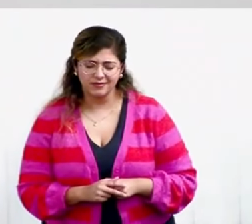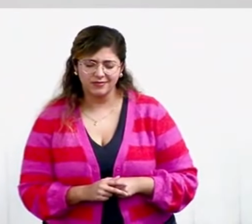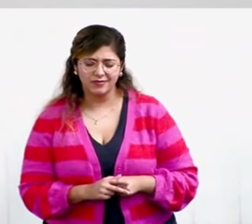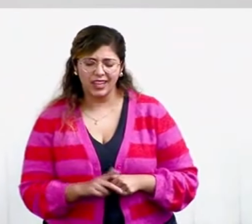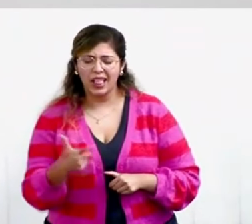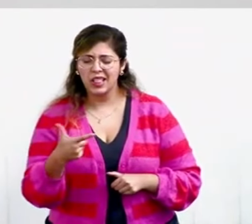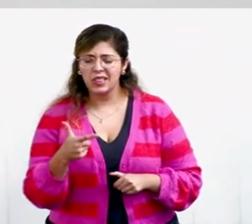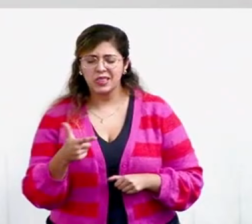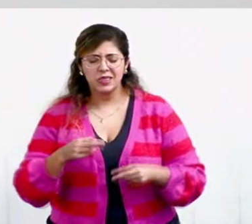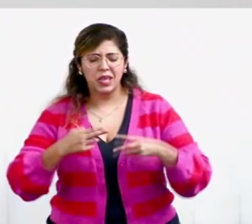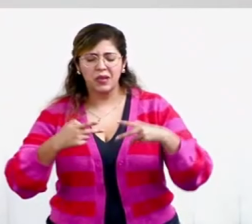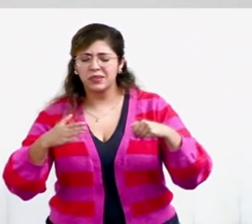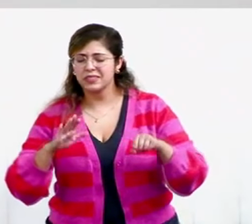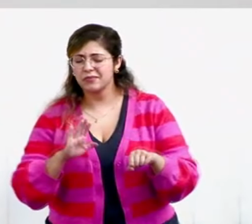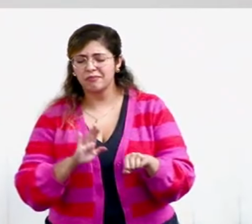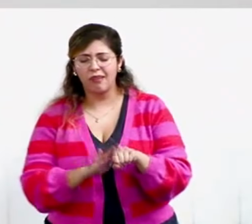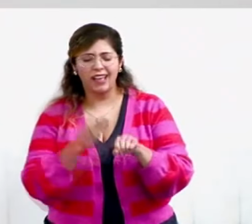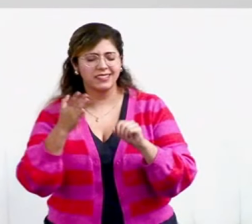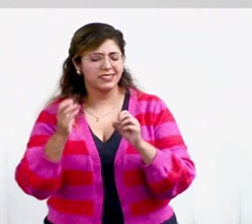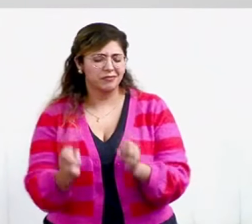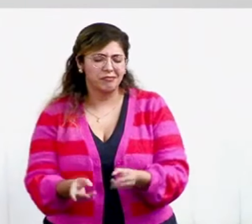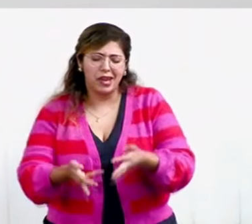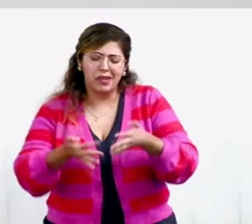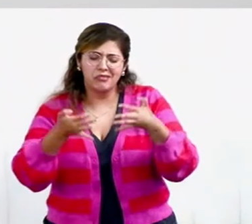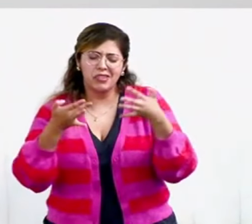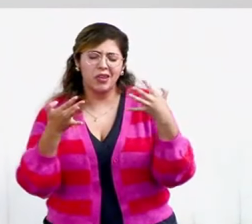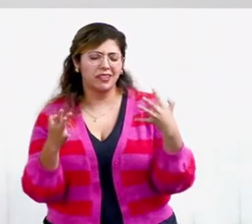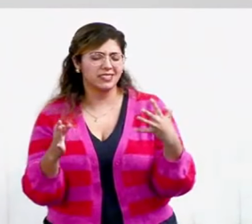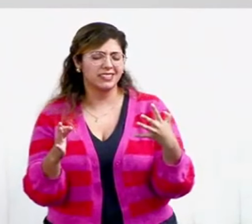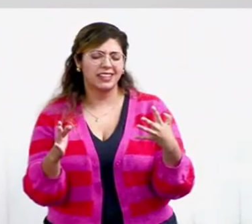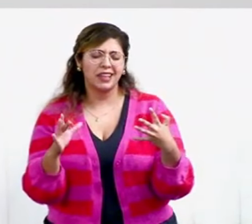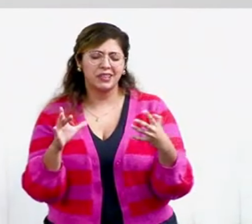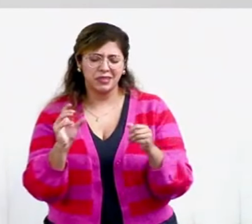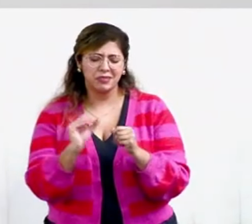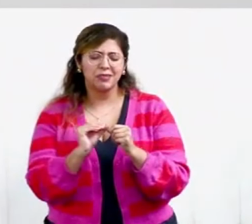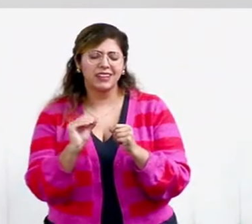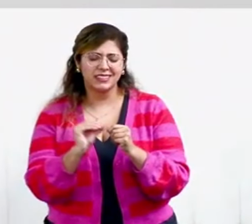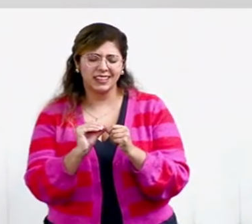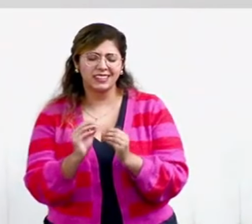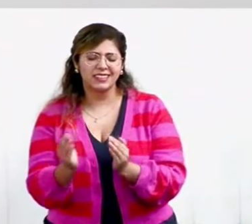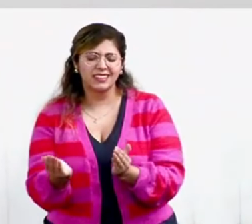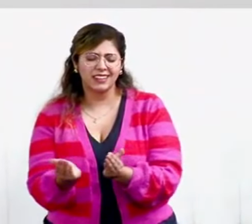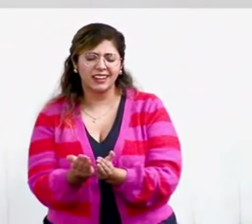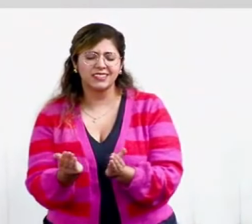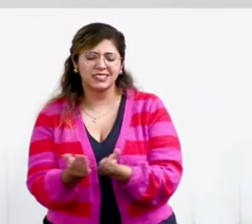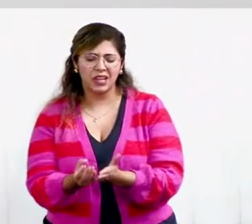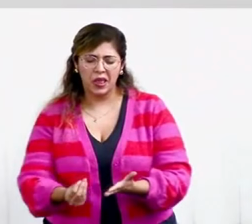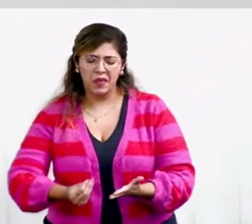sublime do que isso. Mas muitas vezes nós queremos viver novamente